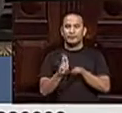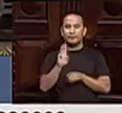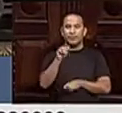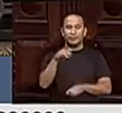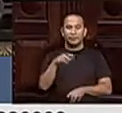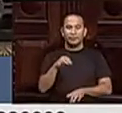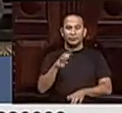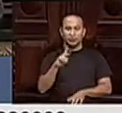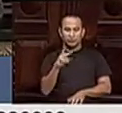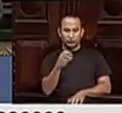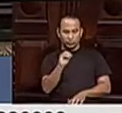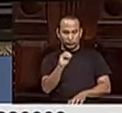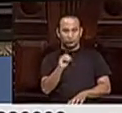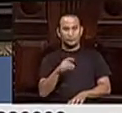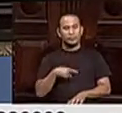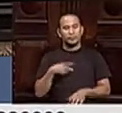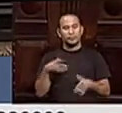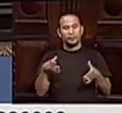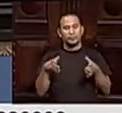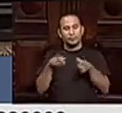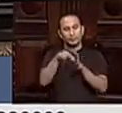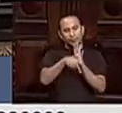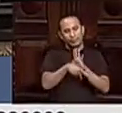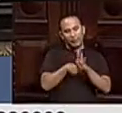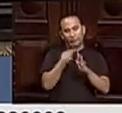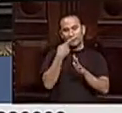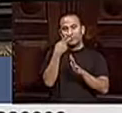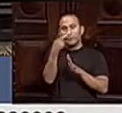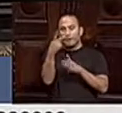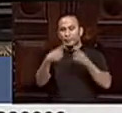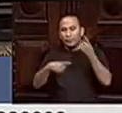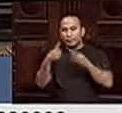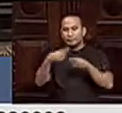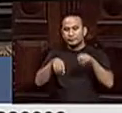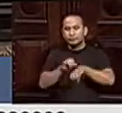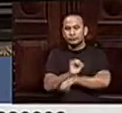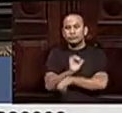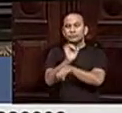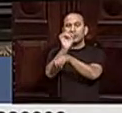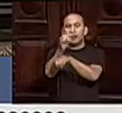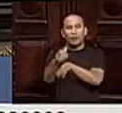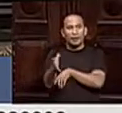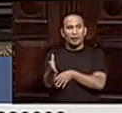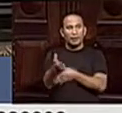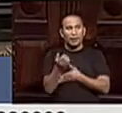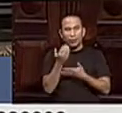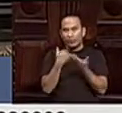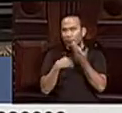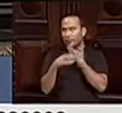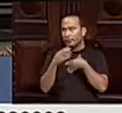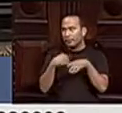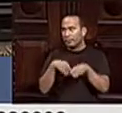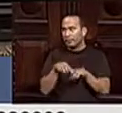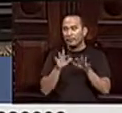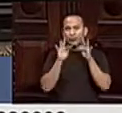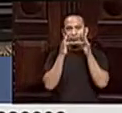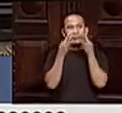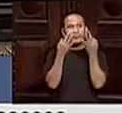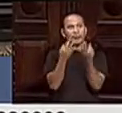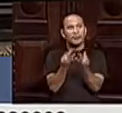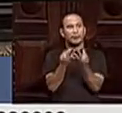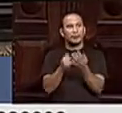os autores propõem a instituição da Política Estadual de Aquisição de Alimentos da Agricultura Familiar, que eles chamam